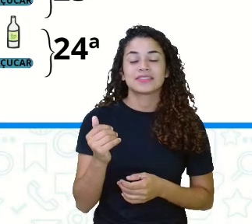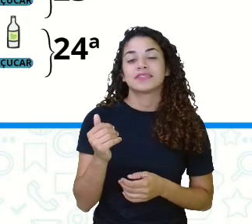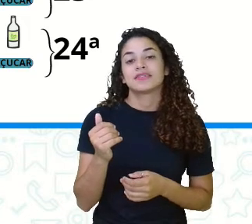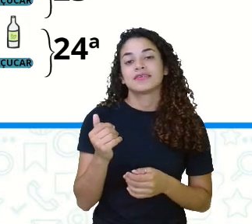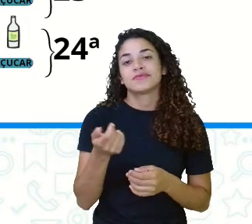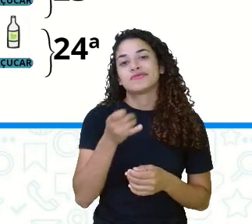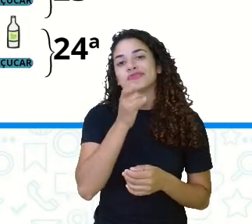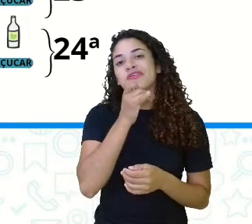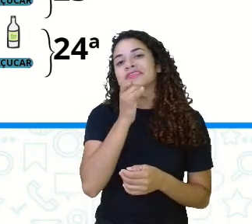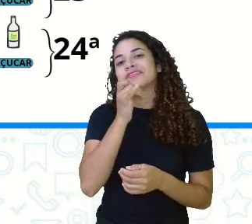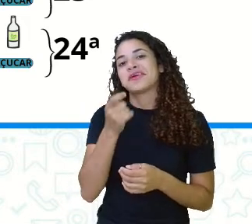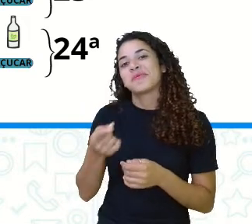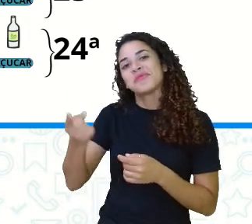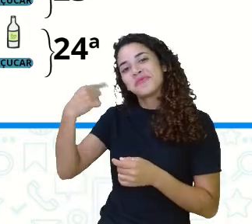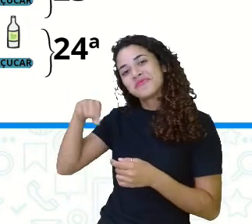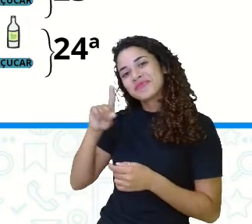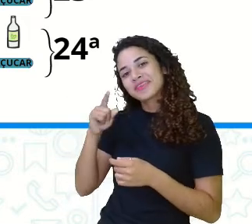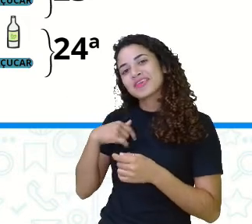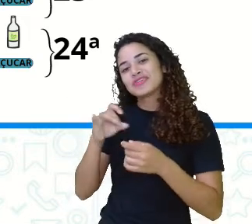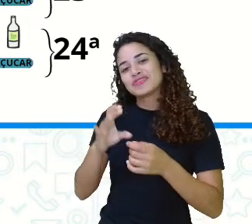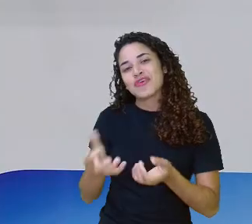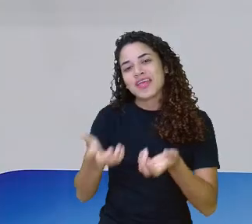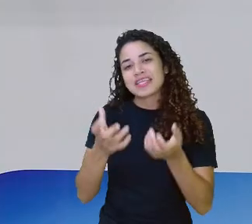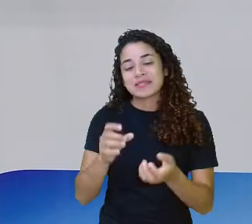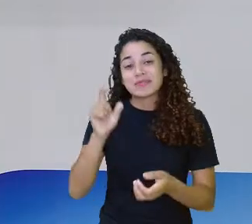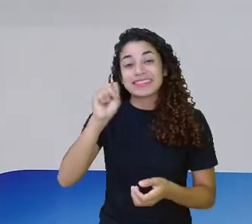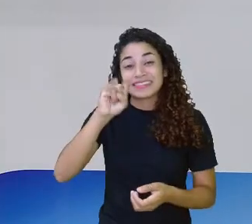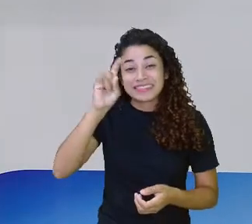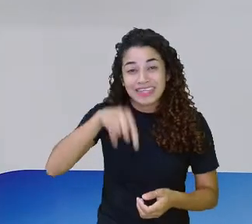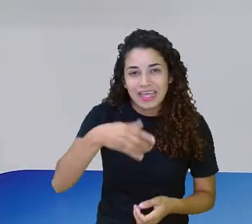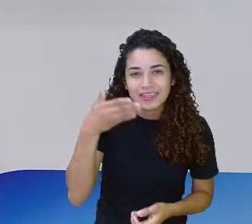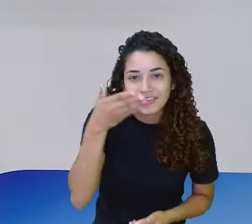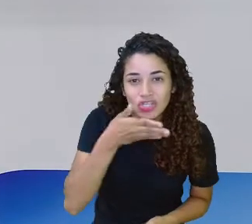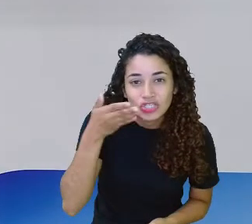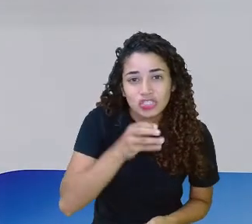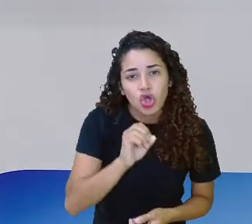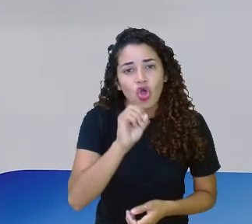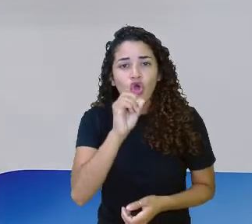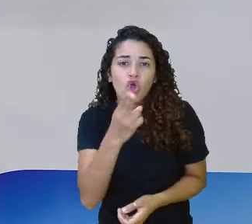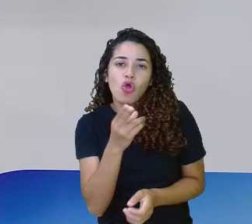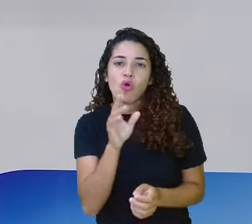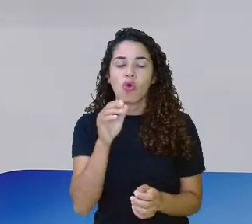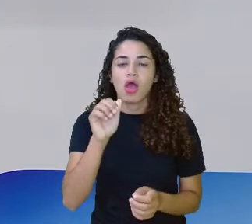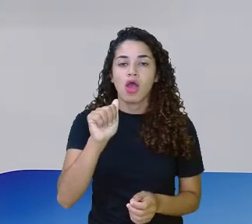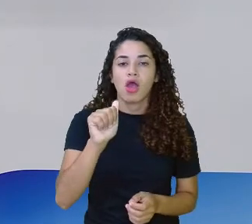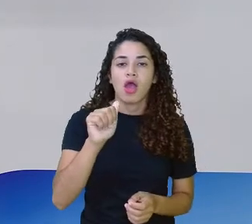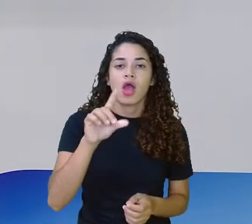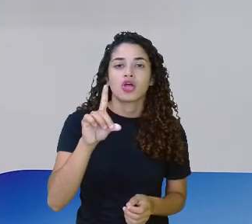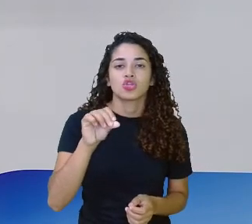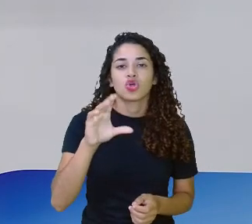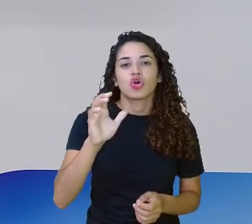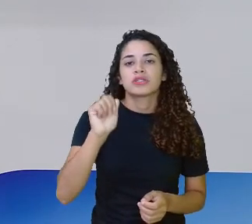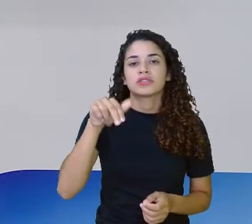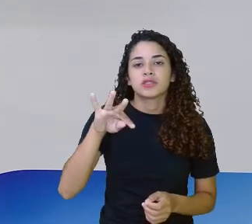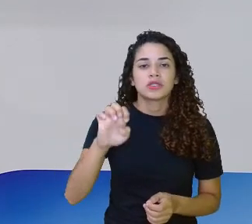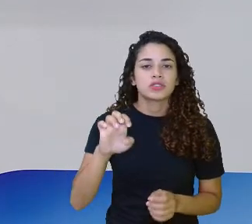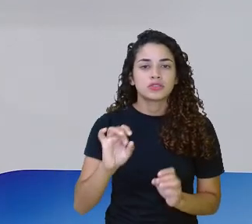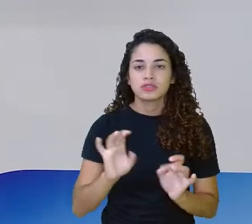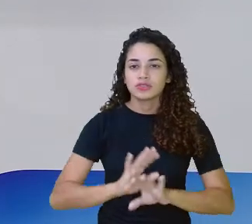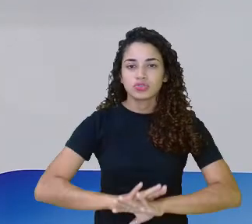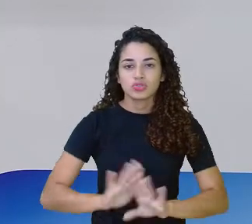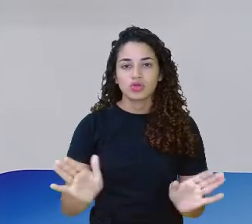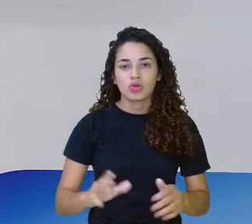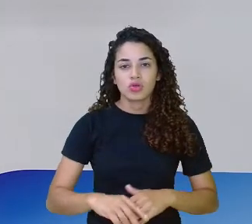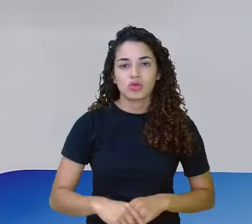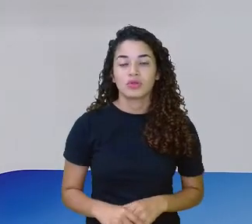último exemplo, ele só quer saber se era adoçante ou açúcar. Eu já tinha, preste atenção, vou voltar. Antes